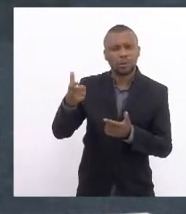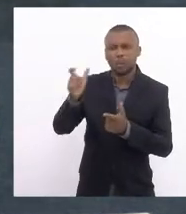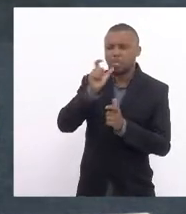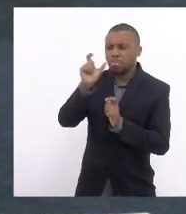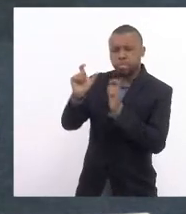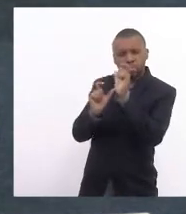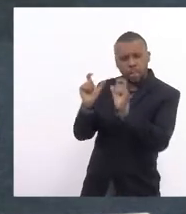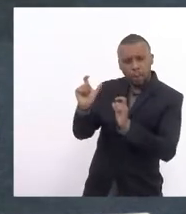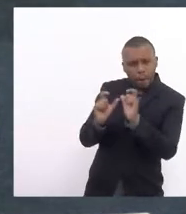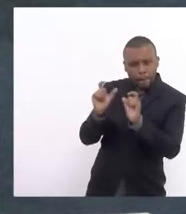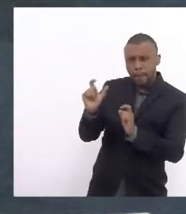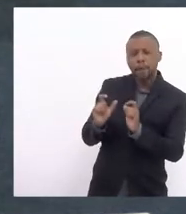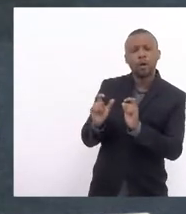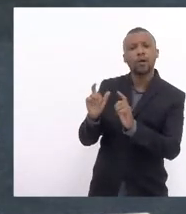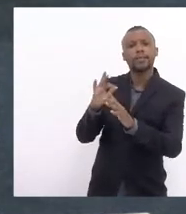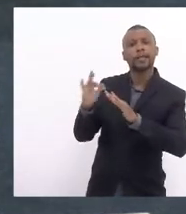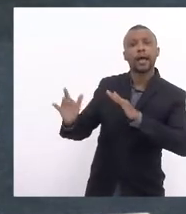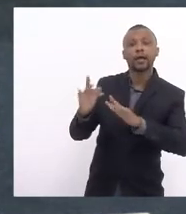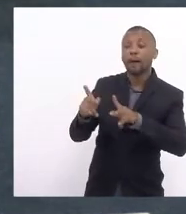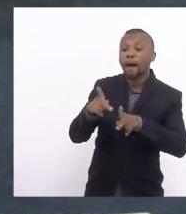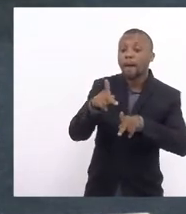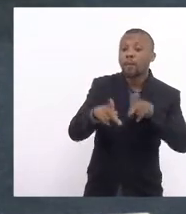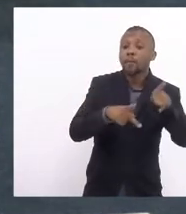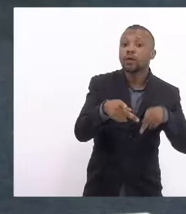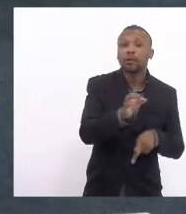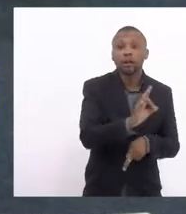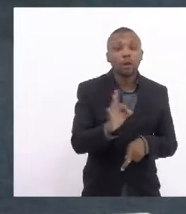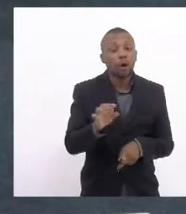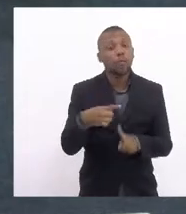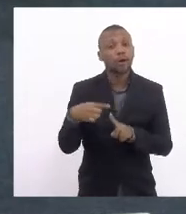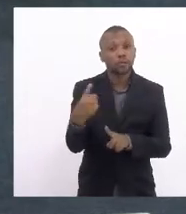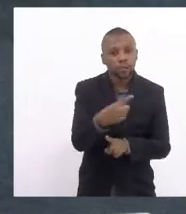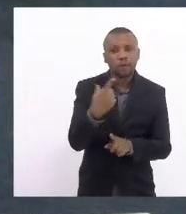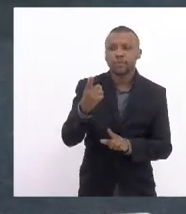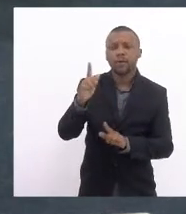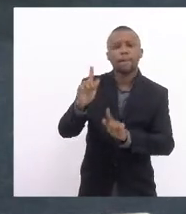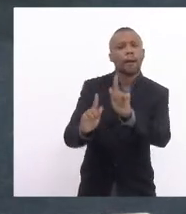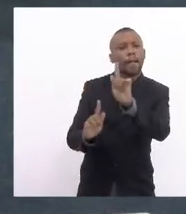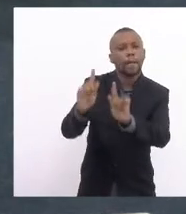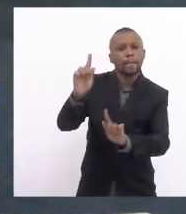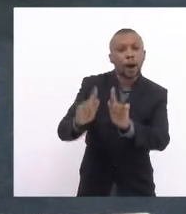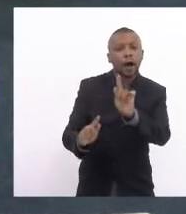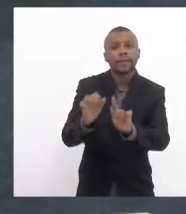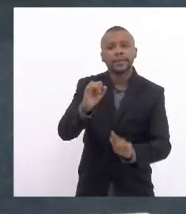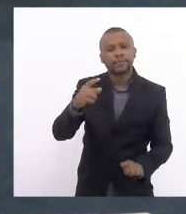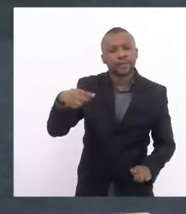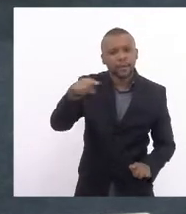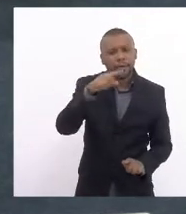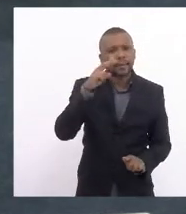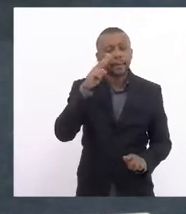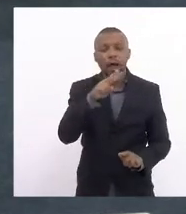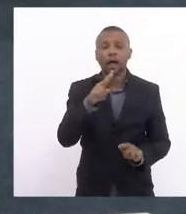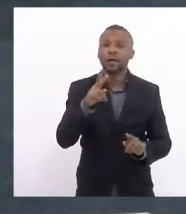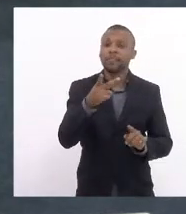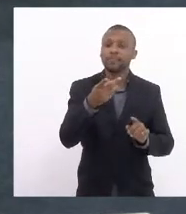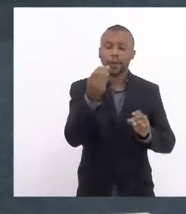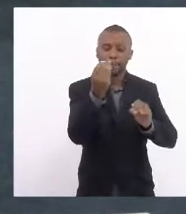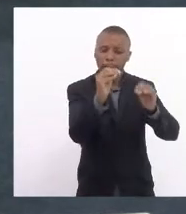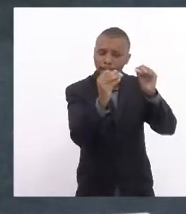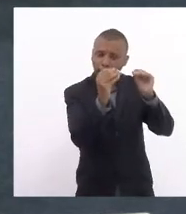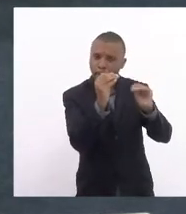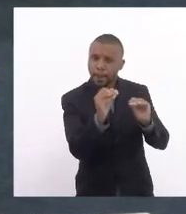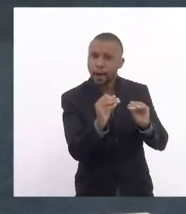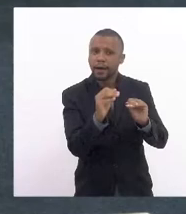massacrado nas redes sociais. Não é pela população, não, porque nós fizemos uma enquete. Se você entrar lá na página do São Gonçalo Vai Mudar, 90% da população